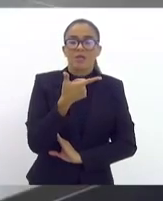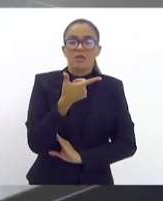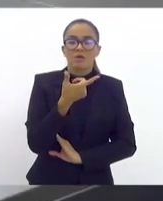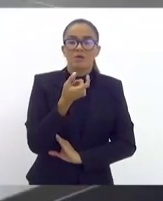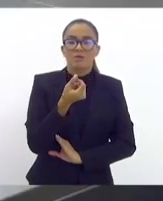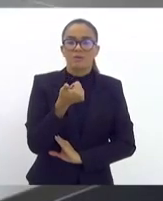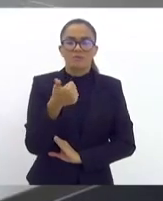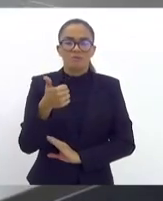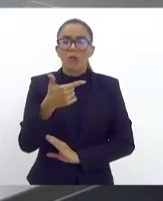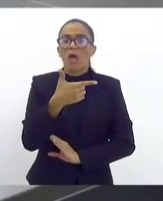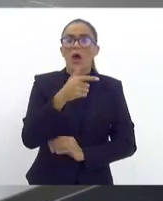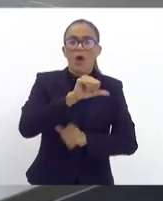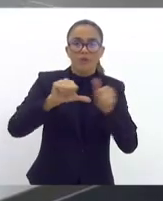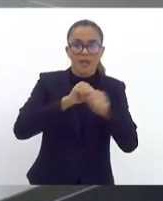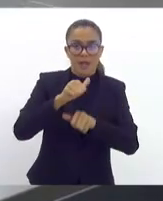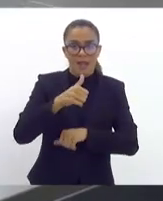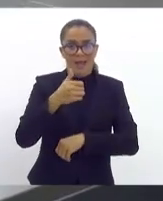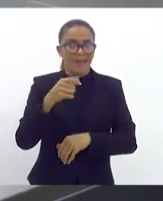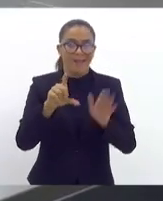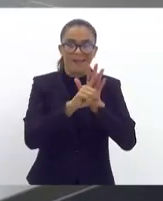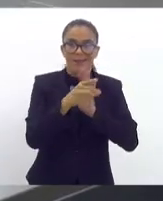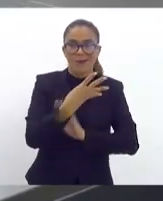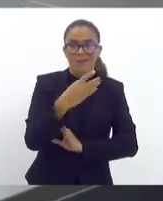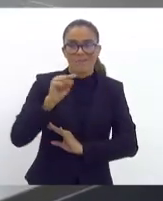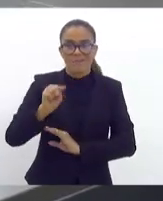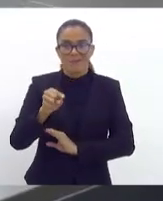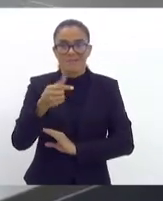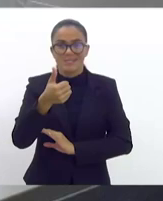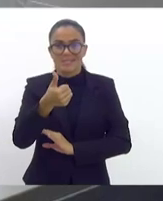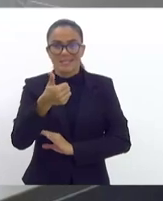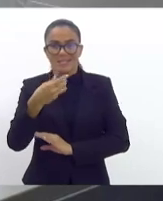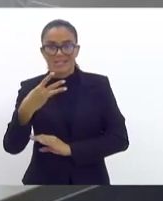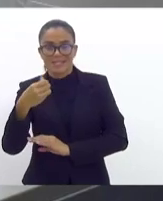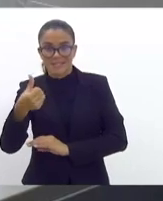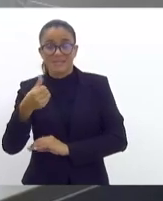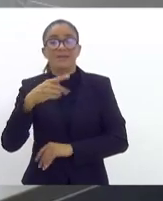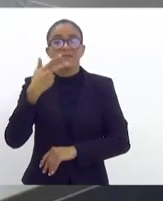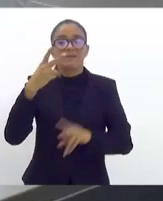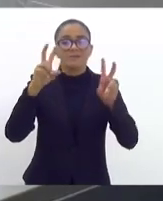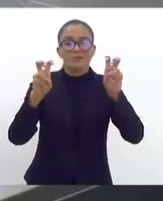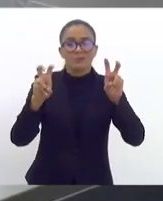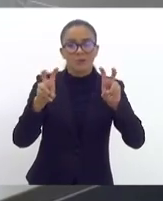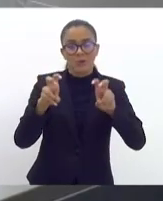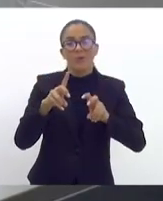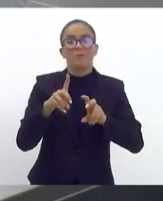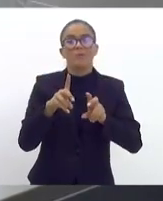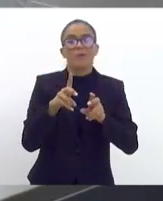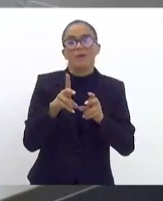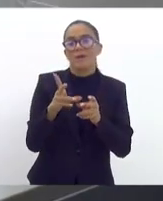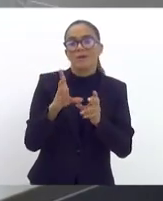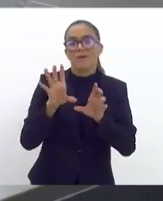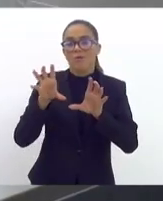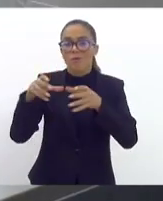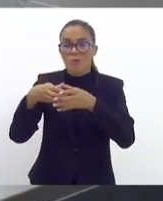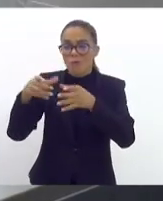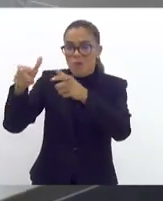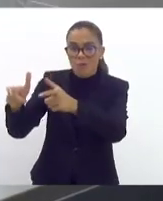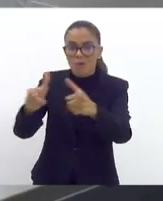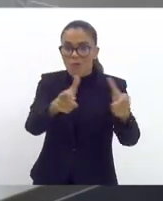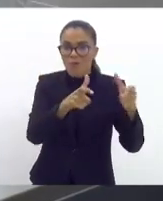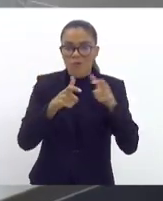Mota que altera a lei 4.733 de 23 de Março de 2006 que dispõe sobre a destinação de espaço exclusivos para